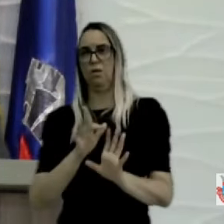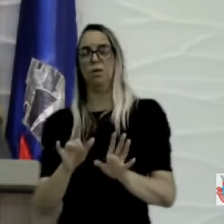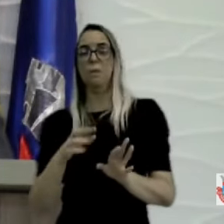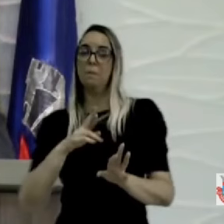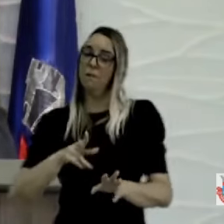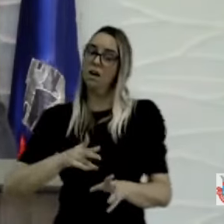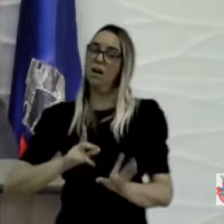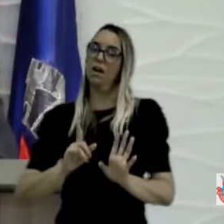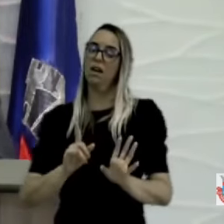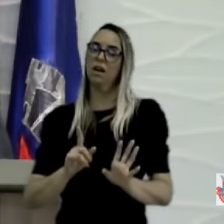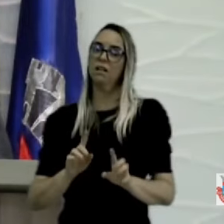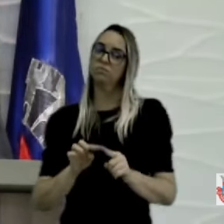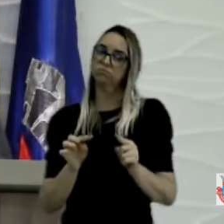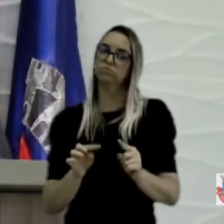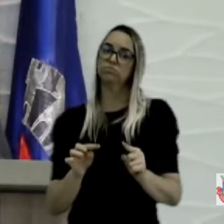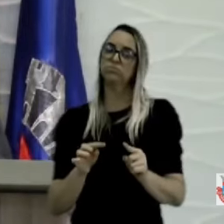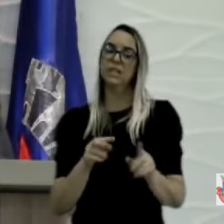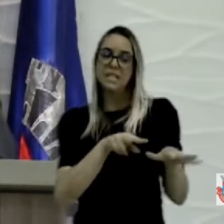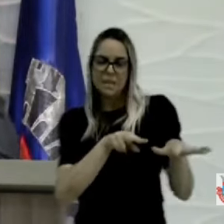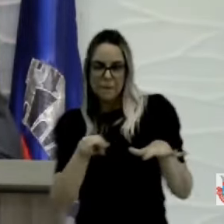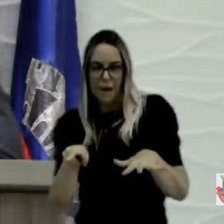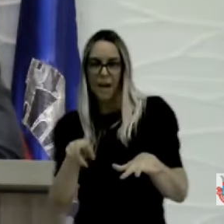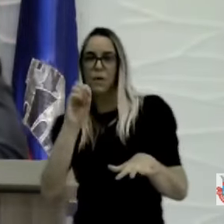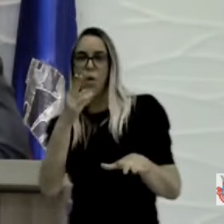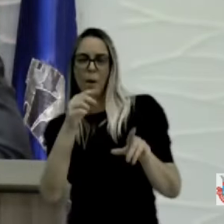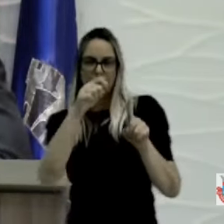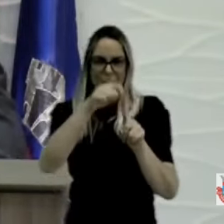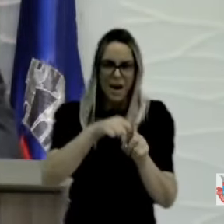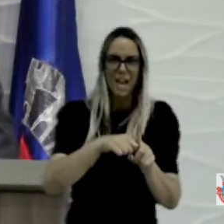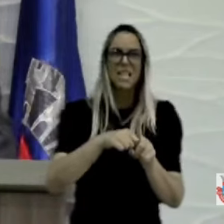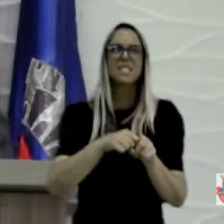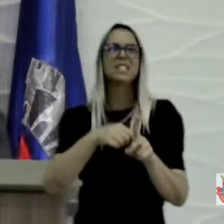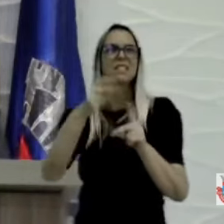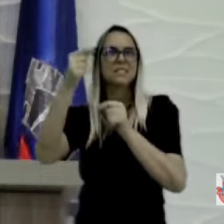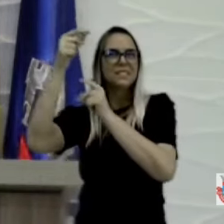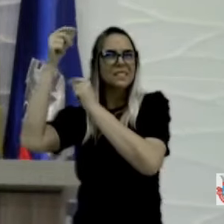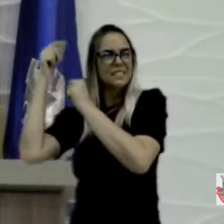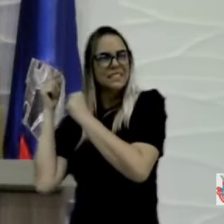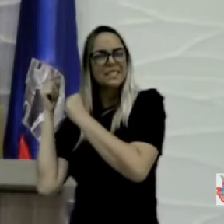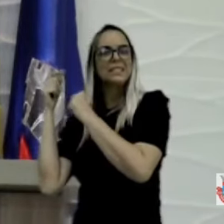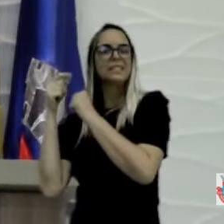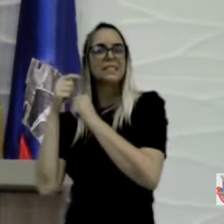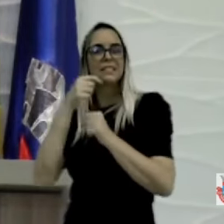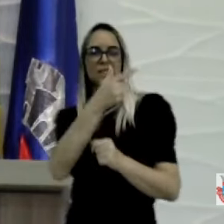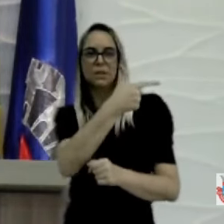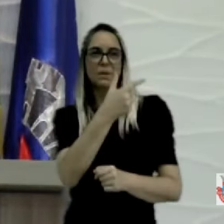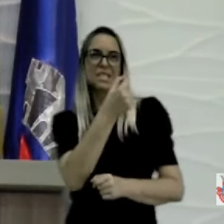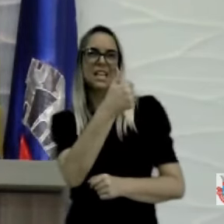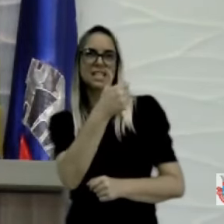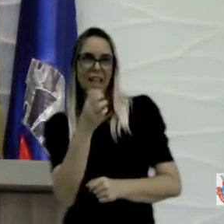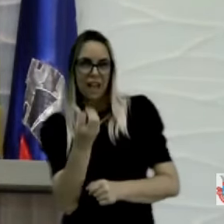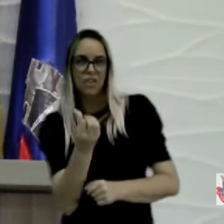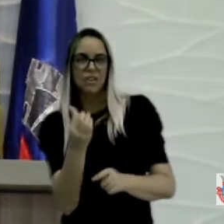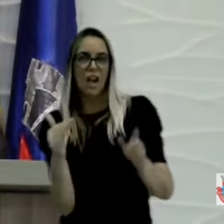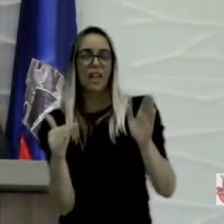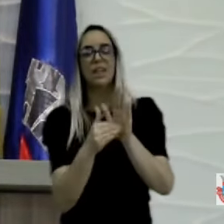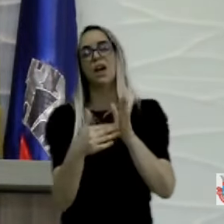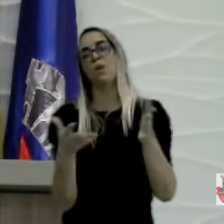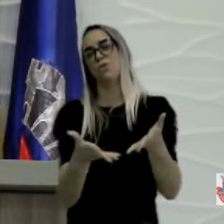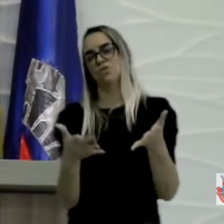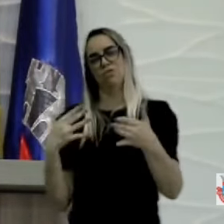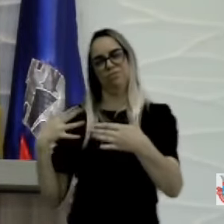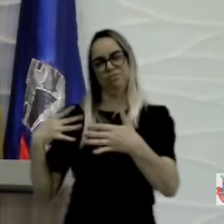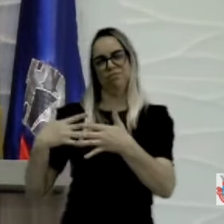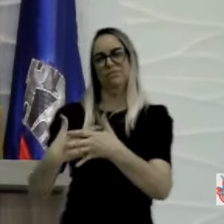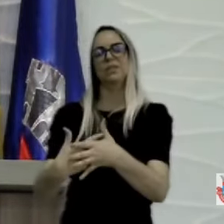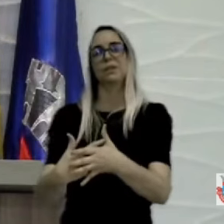Porque eu estou lá a semana, um mês, de lá, de 2016 até os dias atuais. Levando o serviço que o meu grupo político sempre